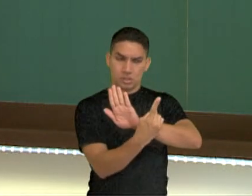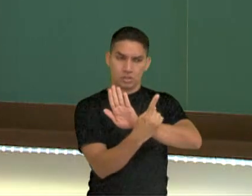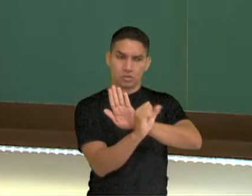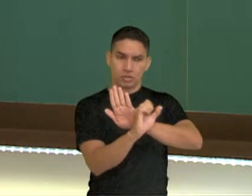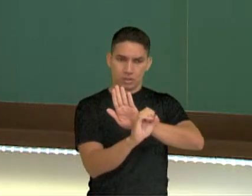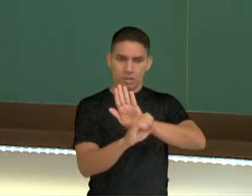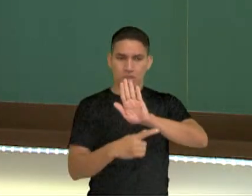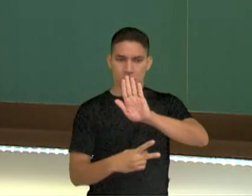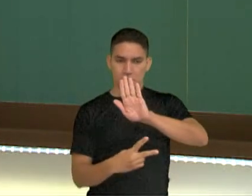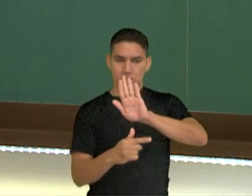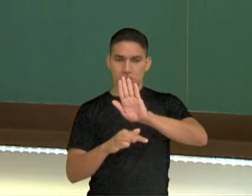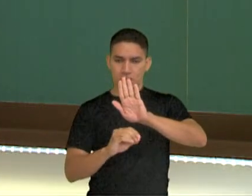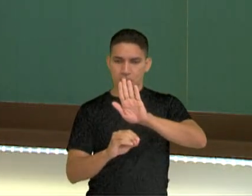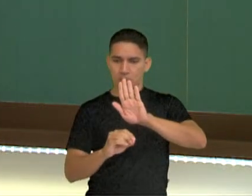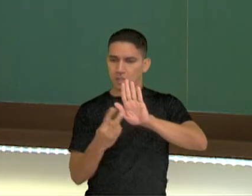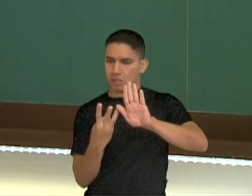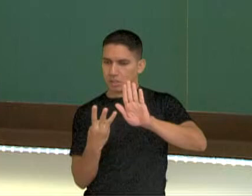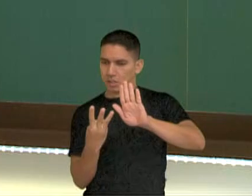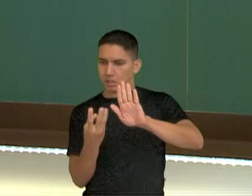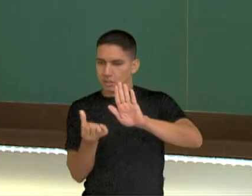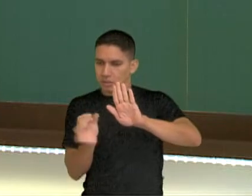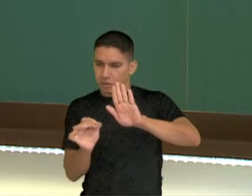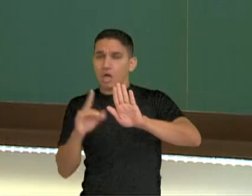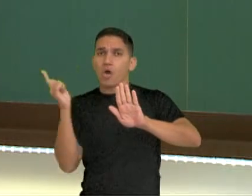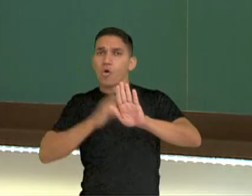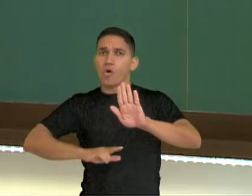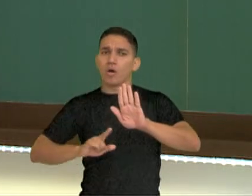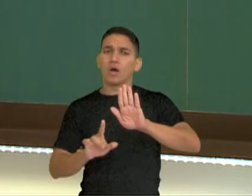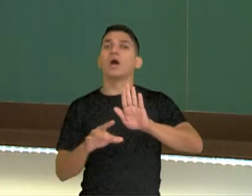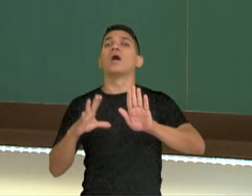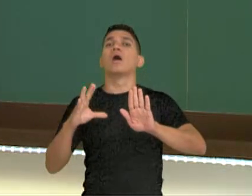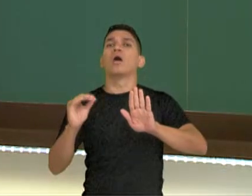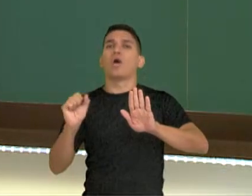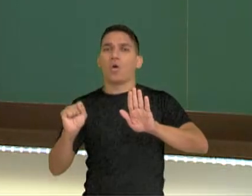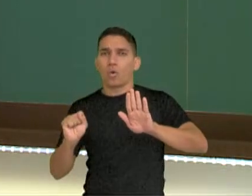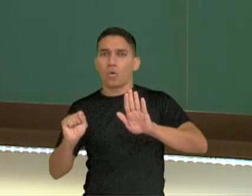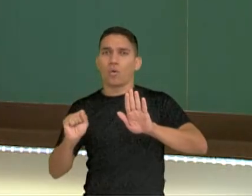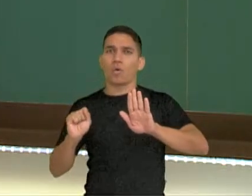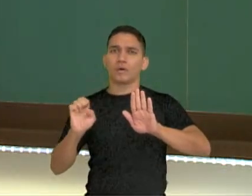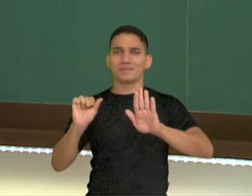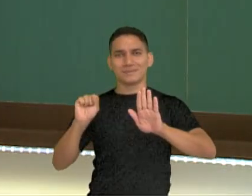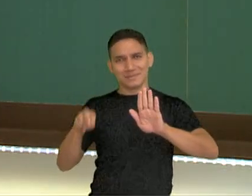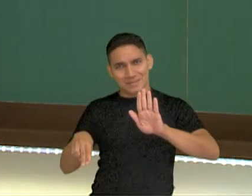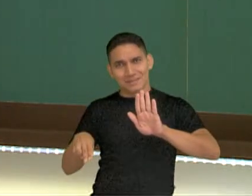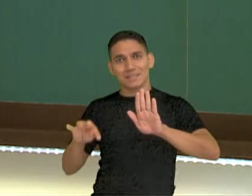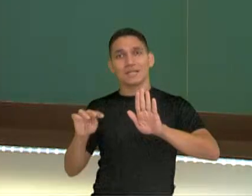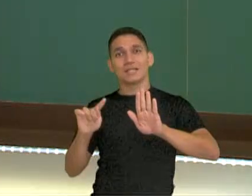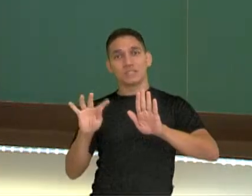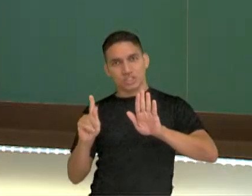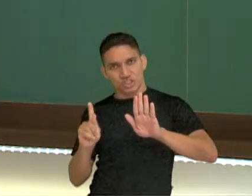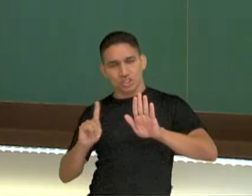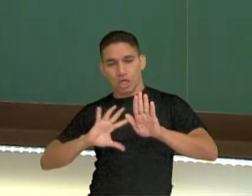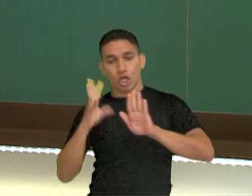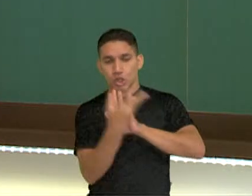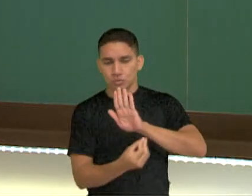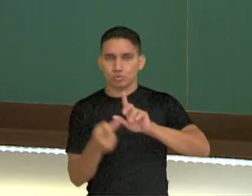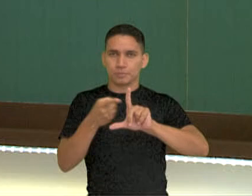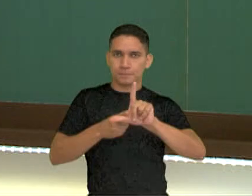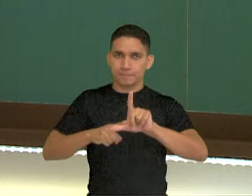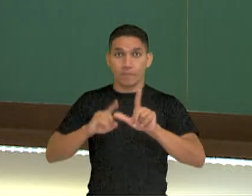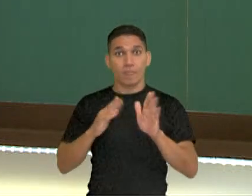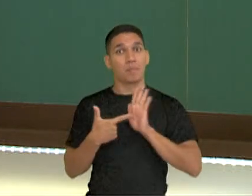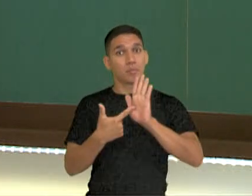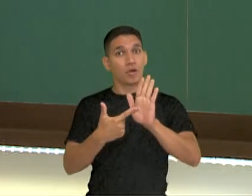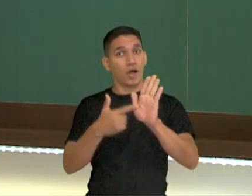e 360 e já consegue os valores de seno, cosseno e tangente desses ângulos, ok? Então, para mostrar para vocês que isso é verdade,